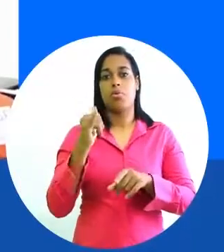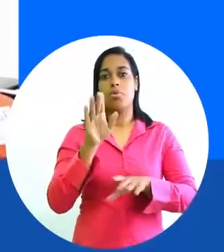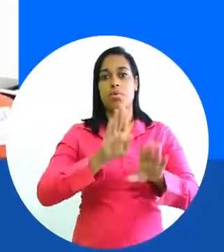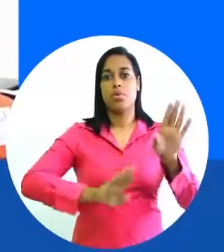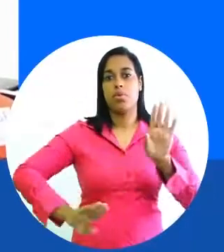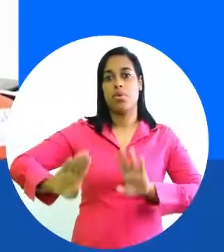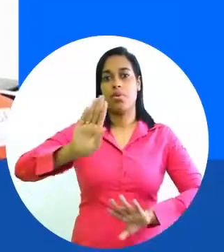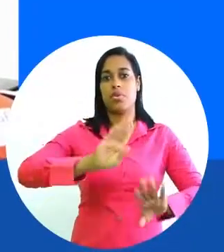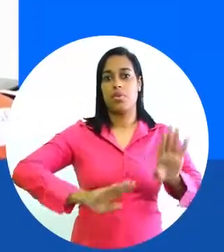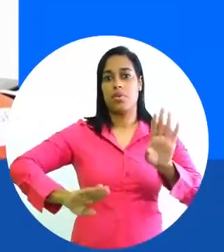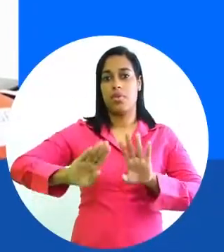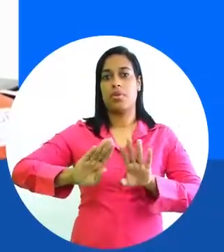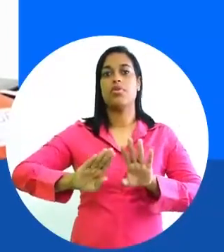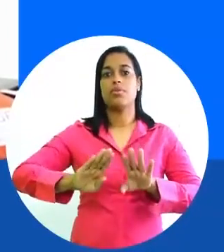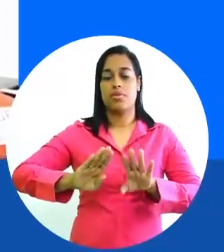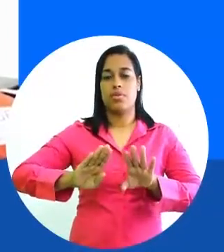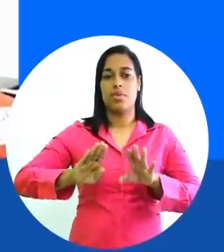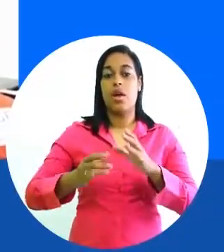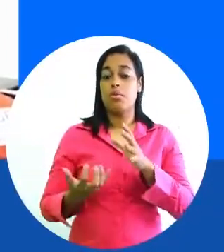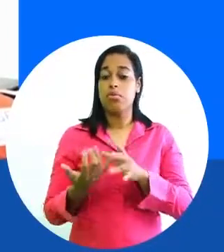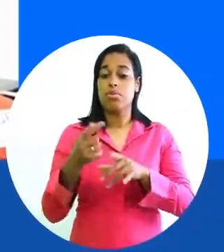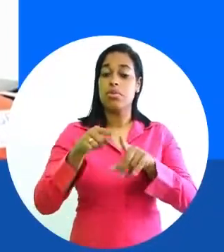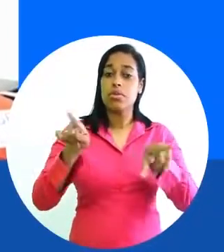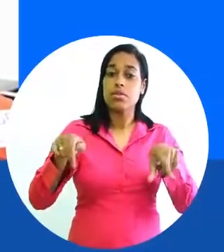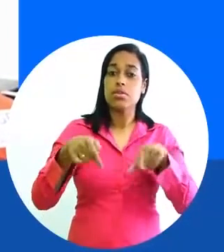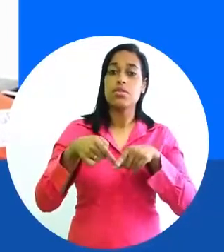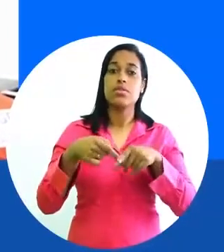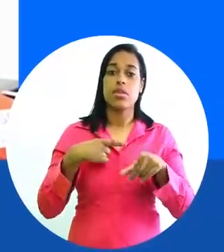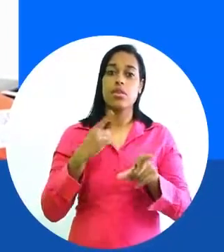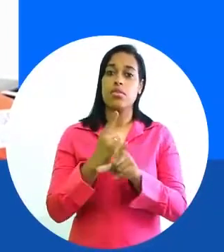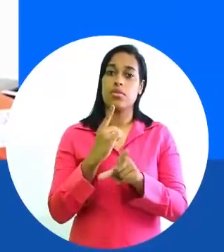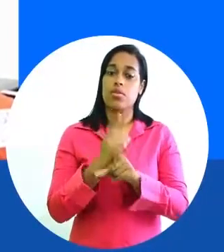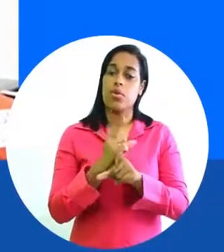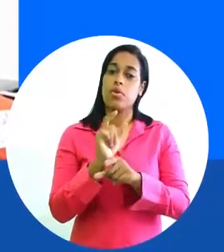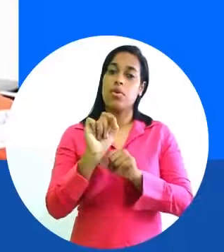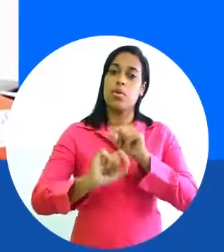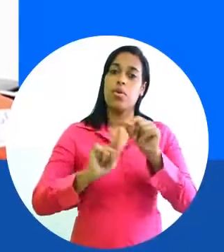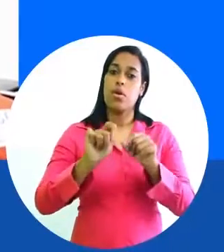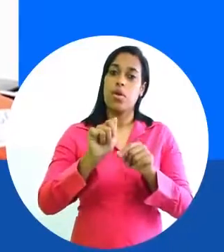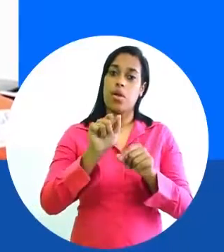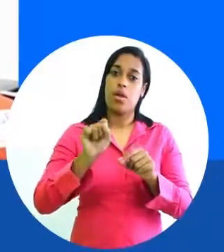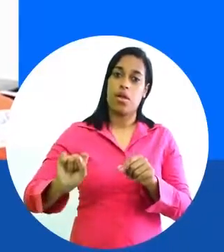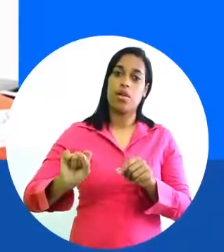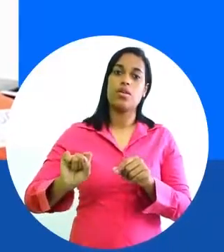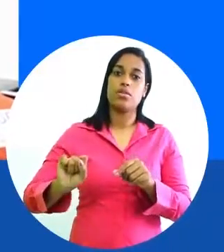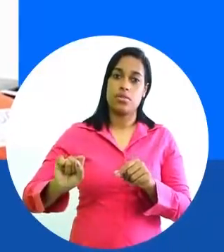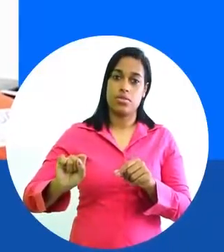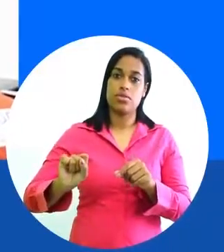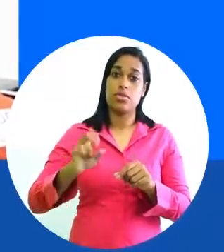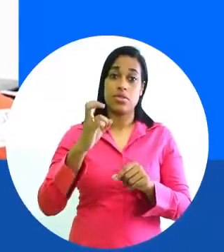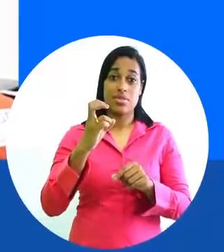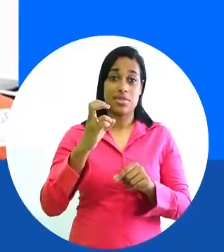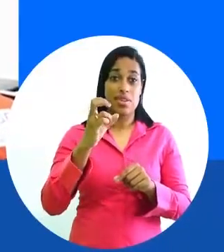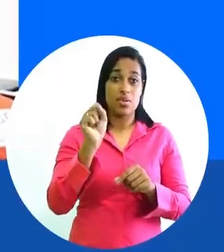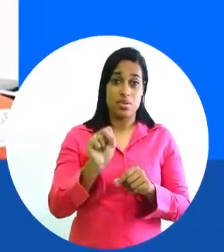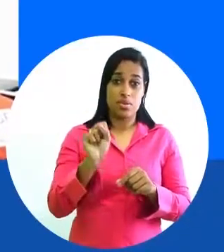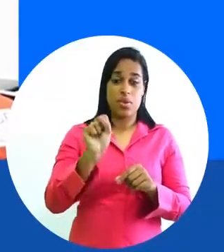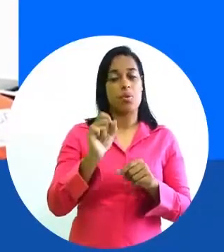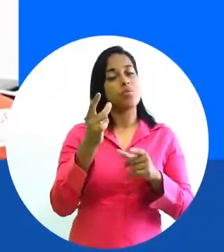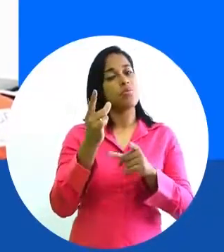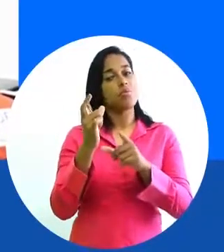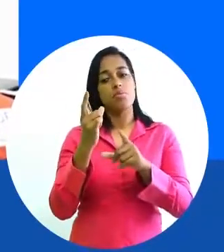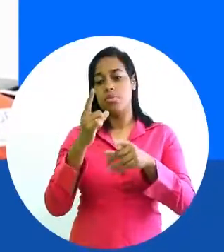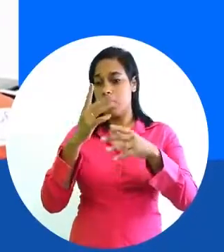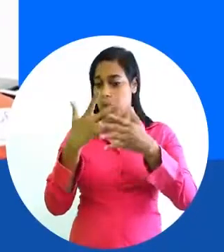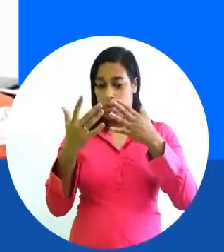uma fumaça dentro dessa sala, por exemplo, os detectores detectam, soltam um gás que preenche essa sala em 5 segundos e apague qualquer fogo